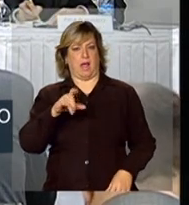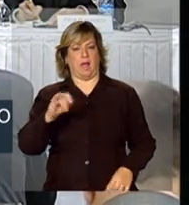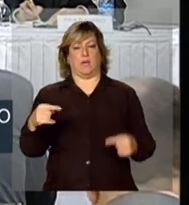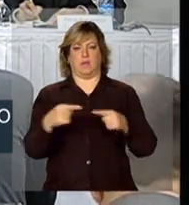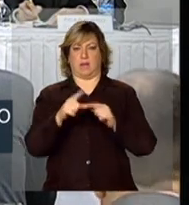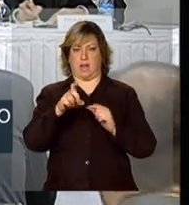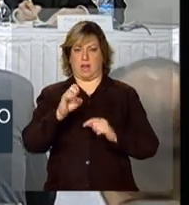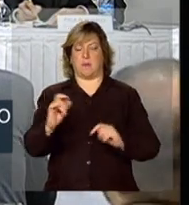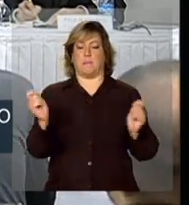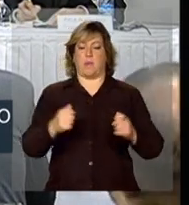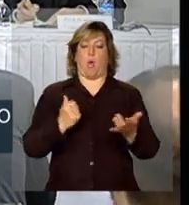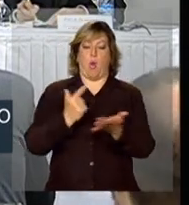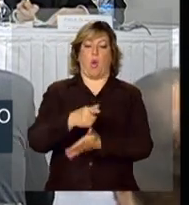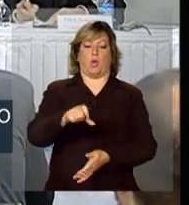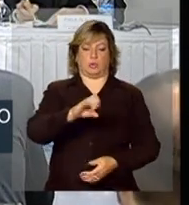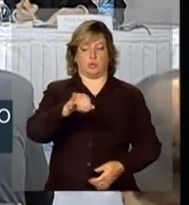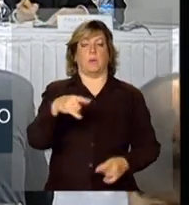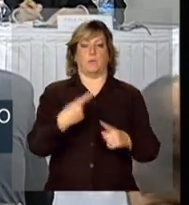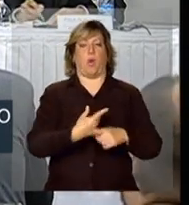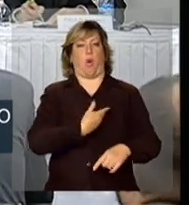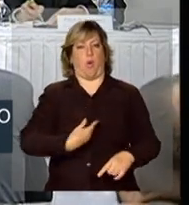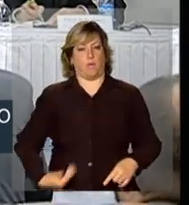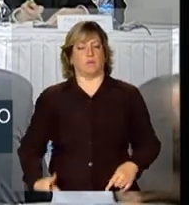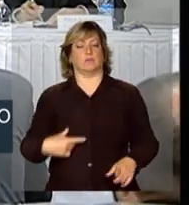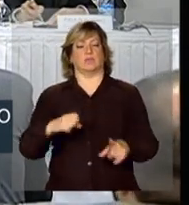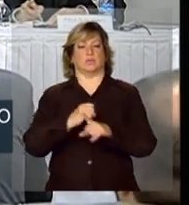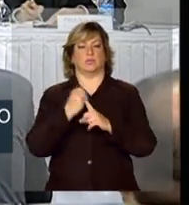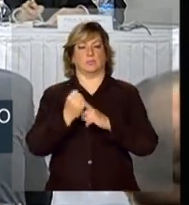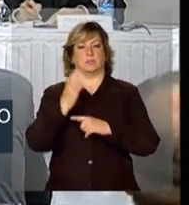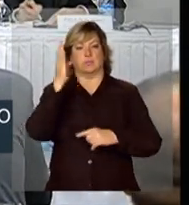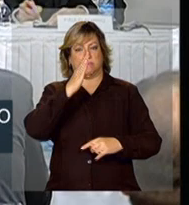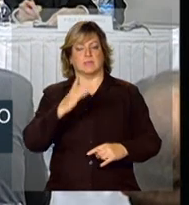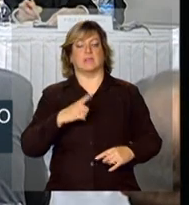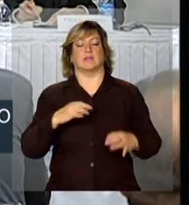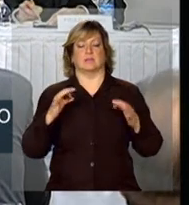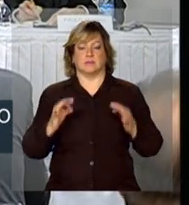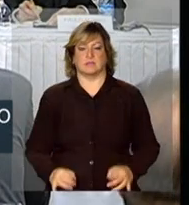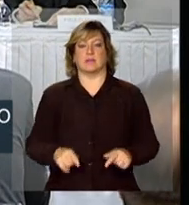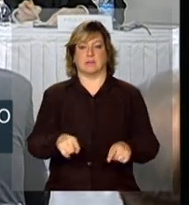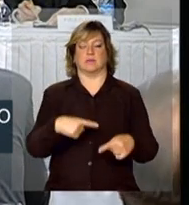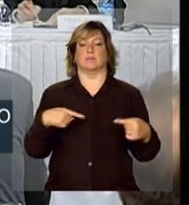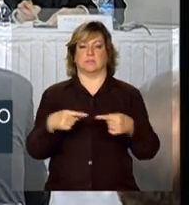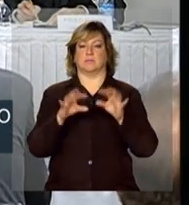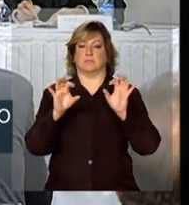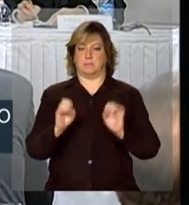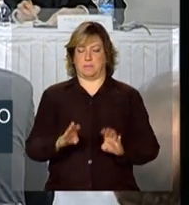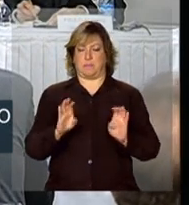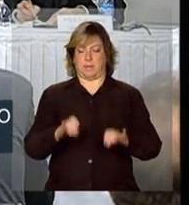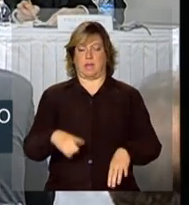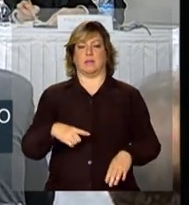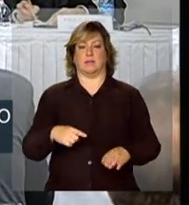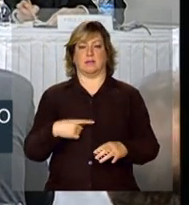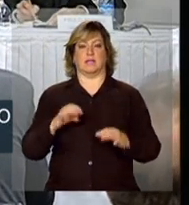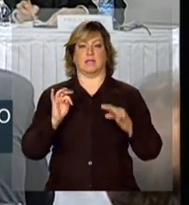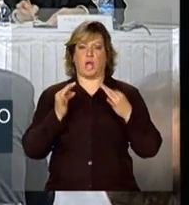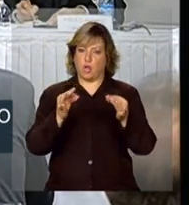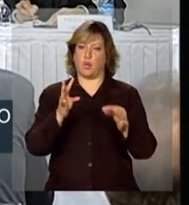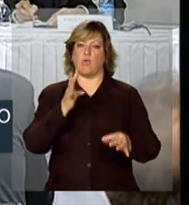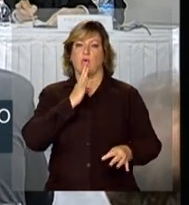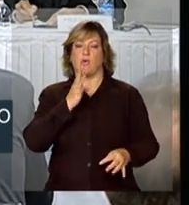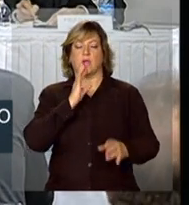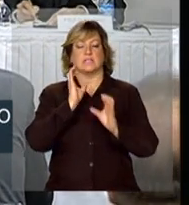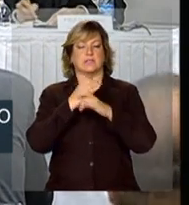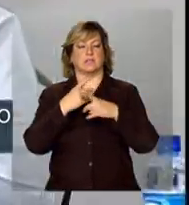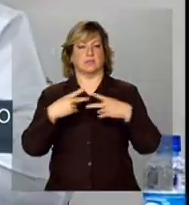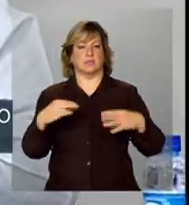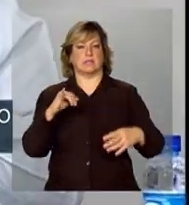porque o governo, a sociedade brasileira e o setor produtivo afirmam que isso está sob controle, com a tecnologia, o conhecimento